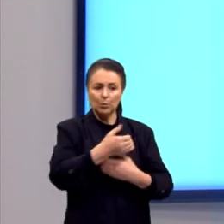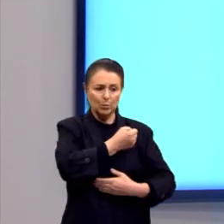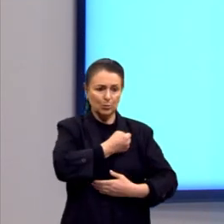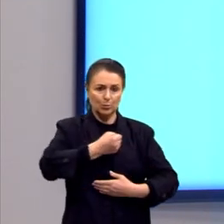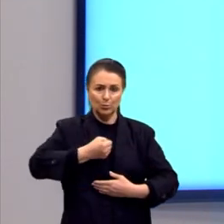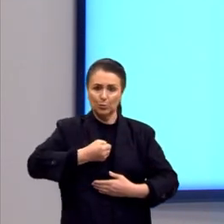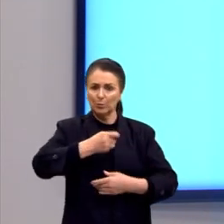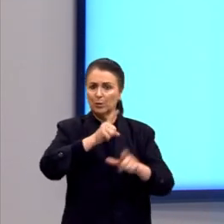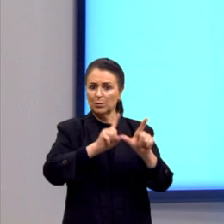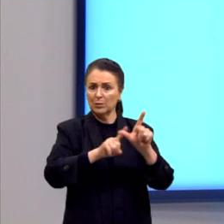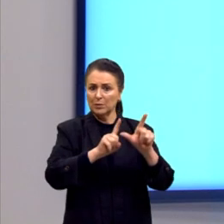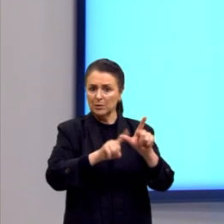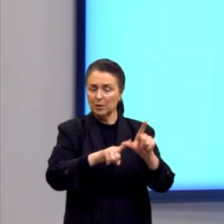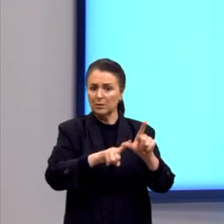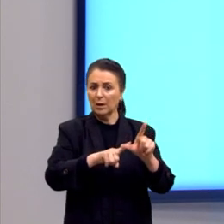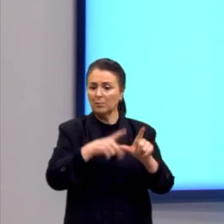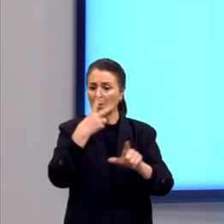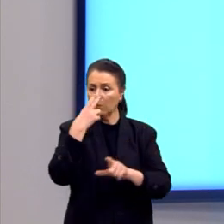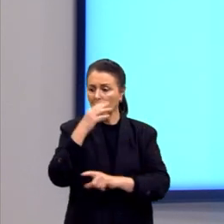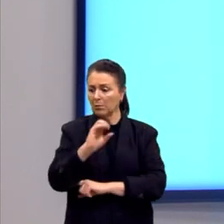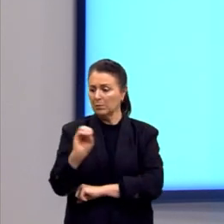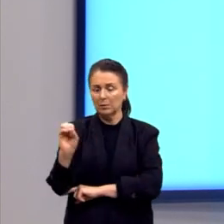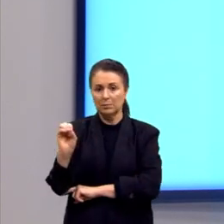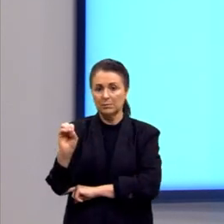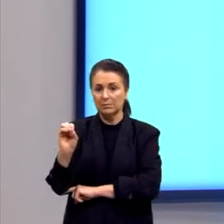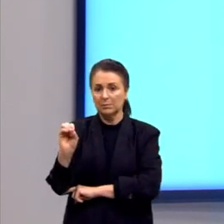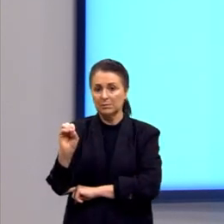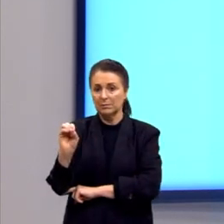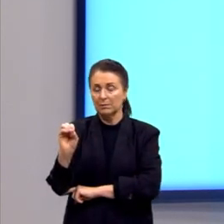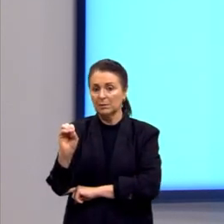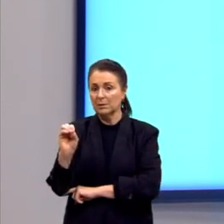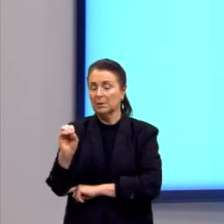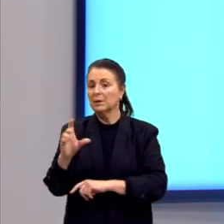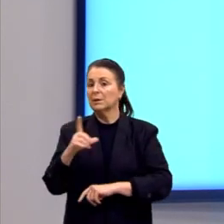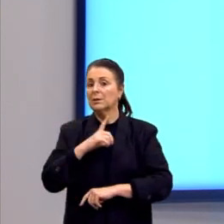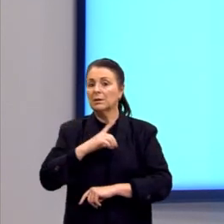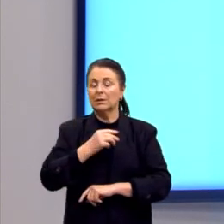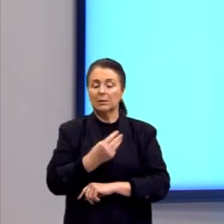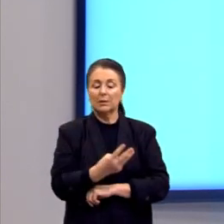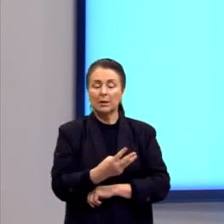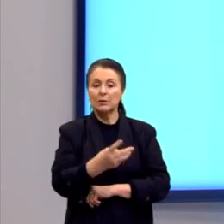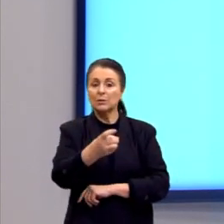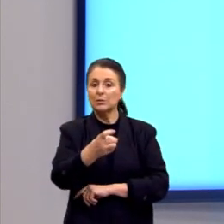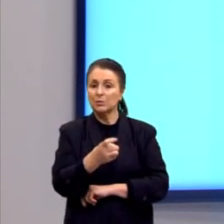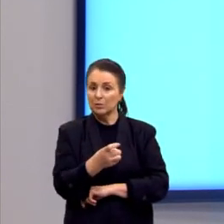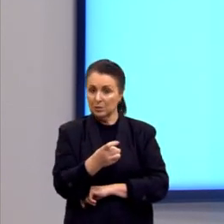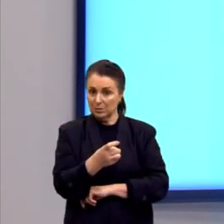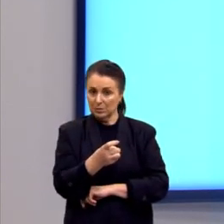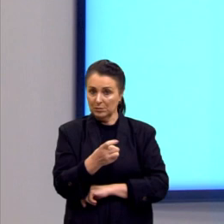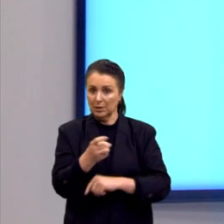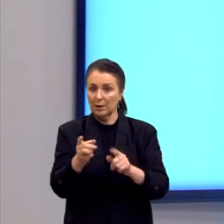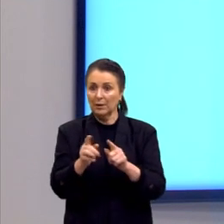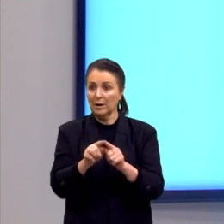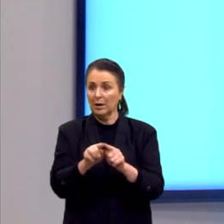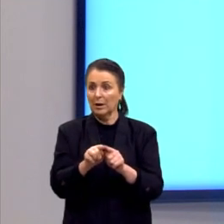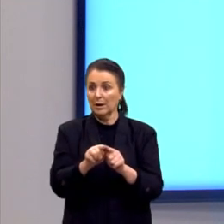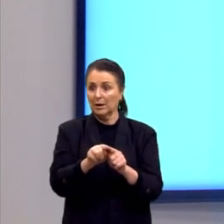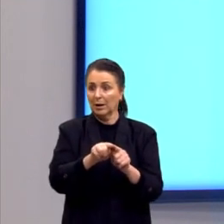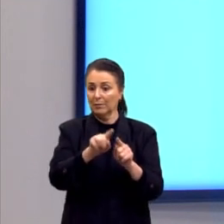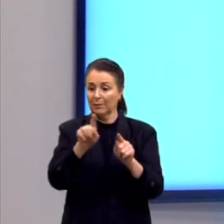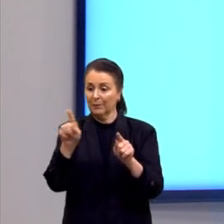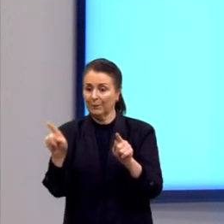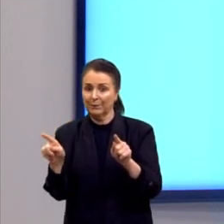de um mesmo lado da igualdade e zero do outro lado então nós tínhamos o3x que tava no segundo lado da Igualdade